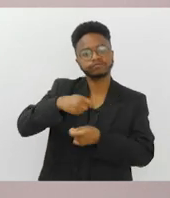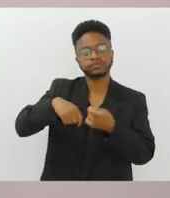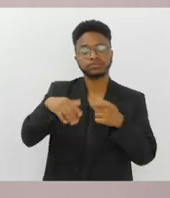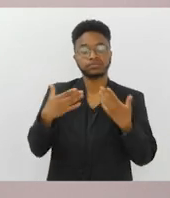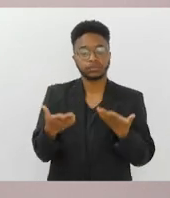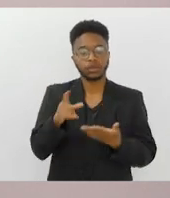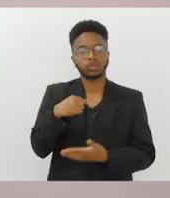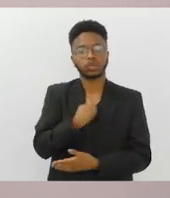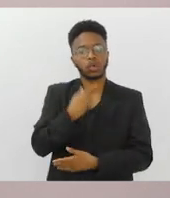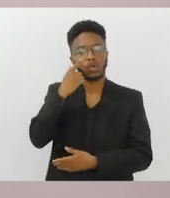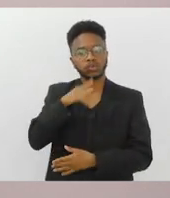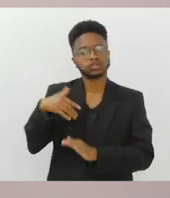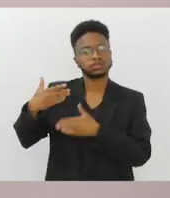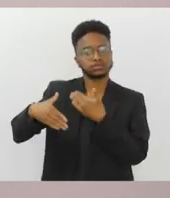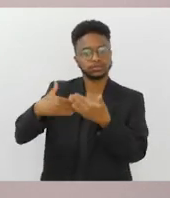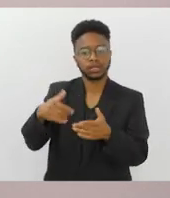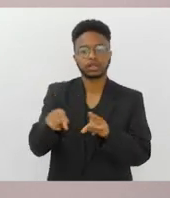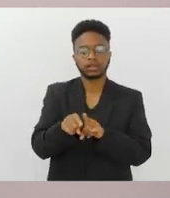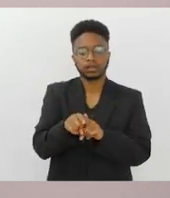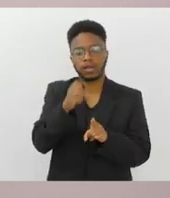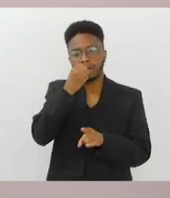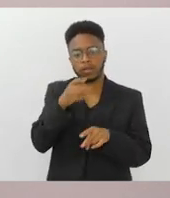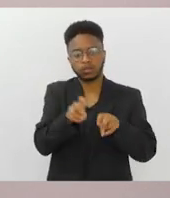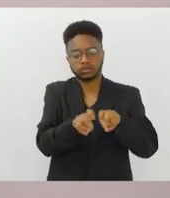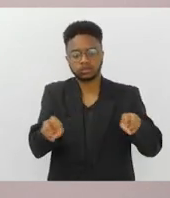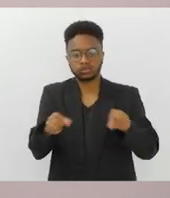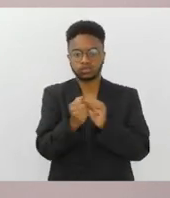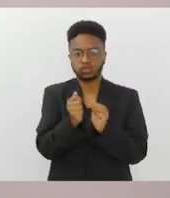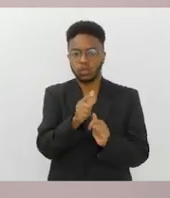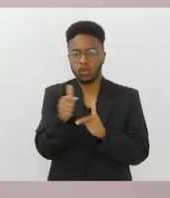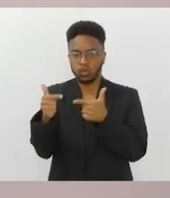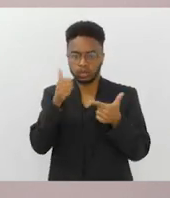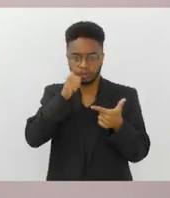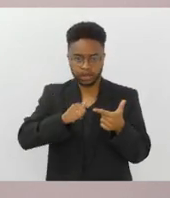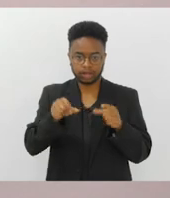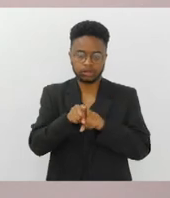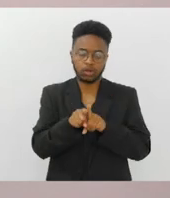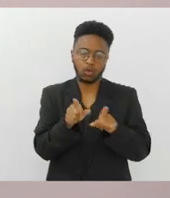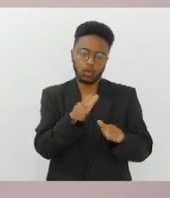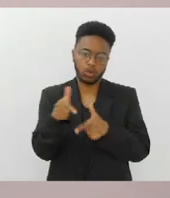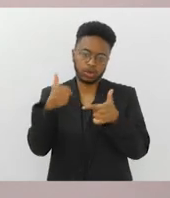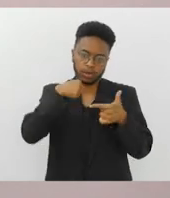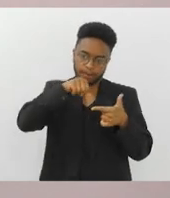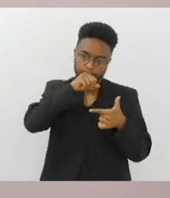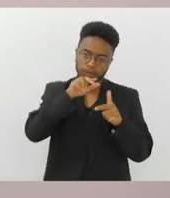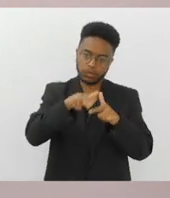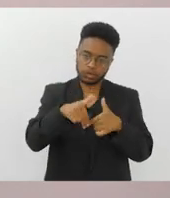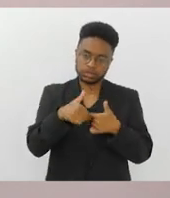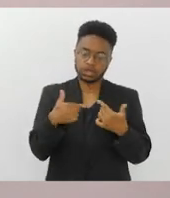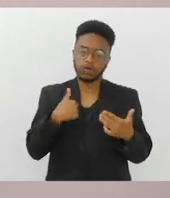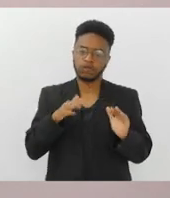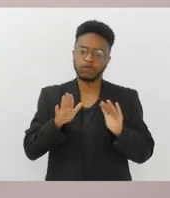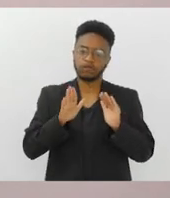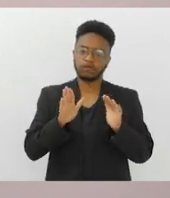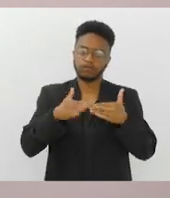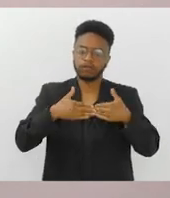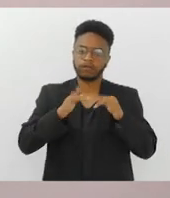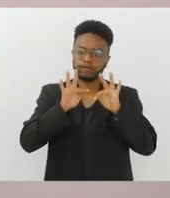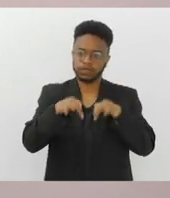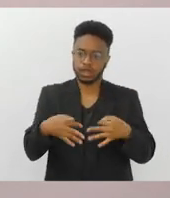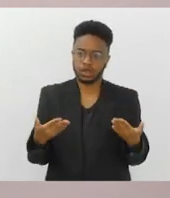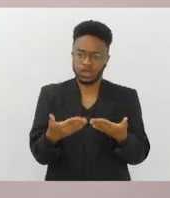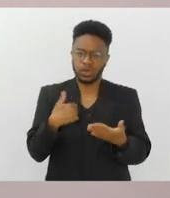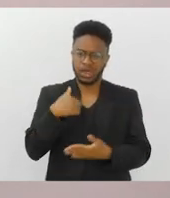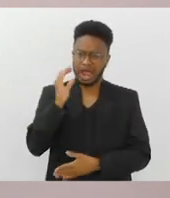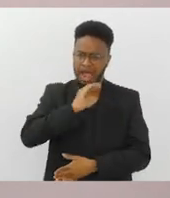muita efetividade e é bom dividir a mesa com outras mulheres, com outras mães, justamente por isso. E aí, para fechar, estou falando